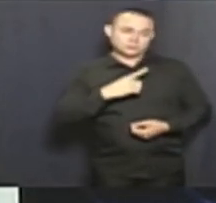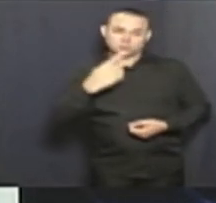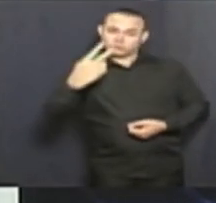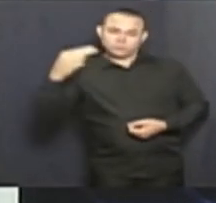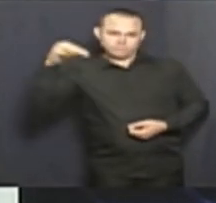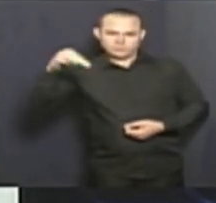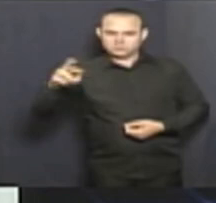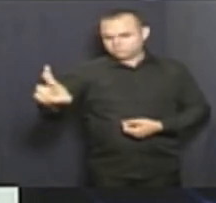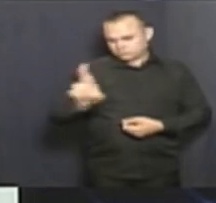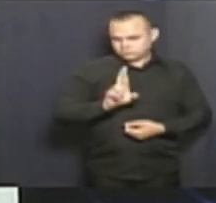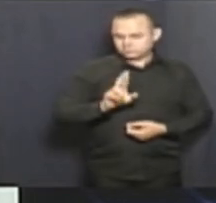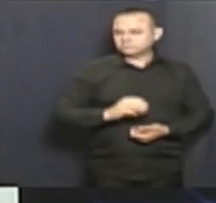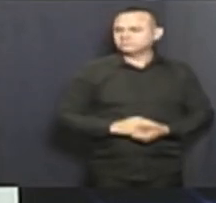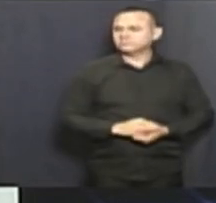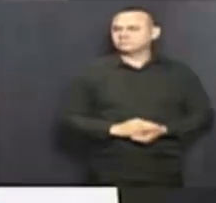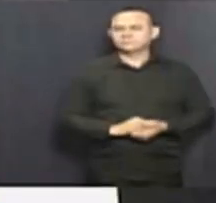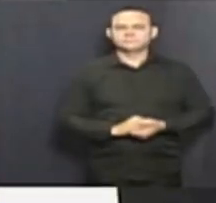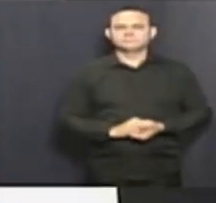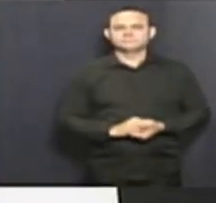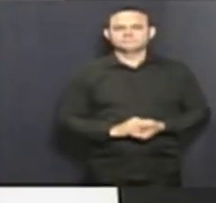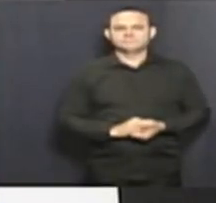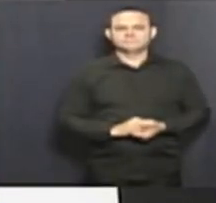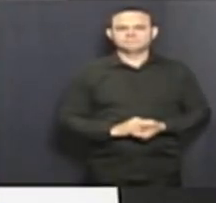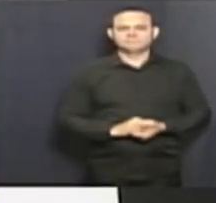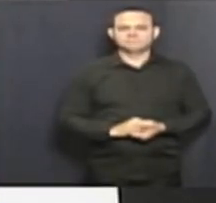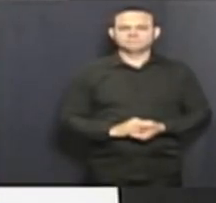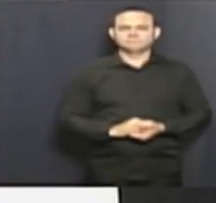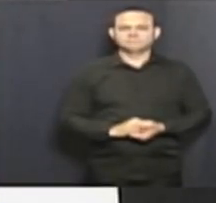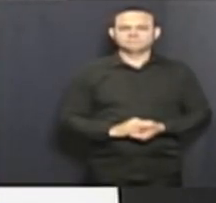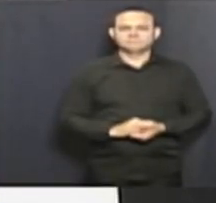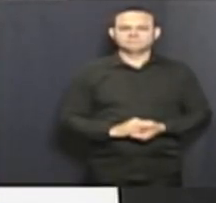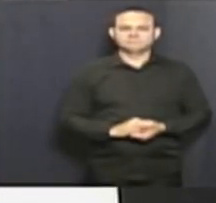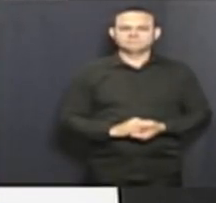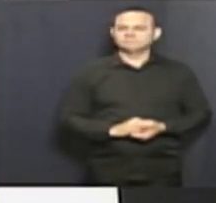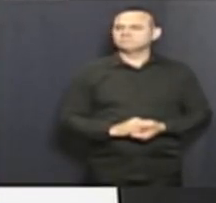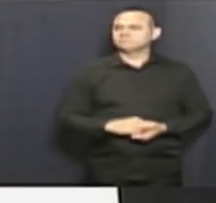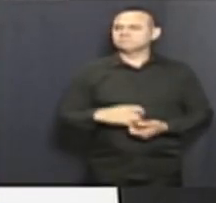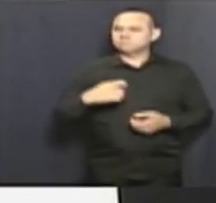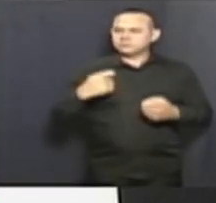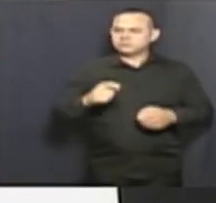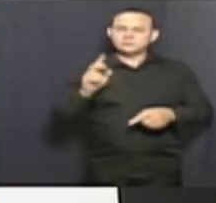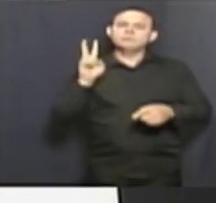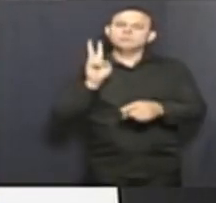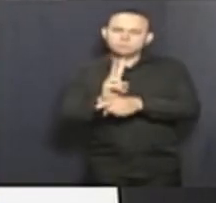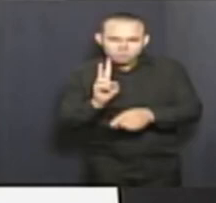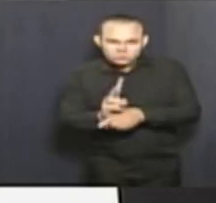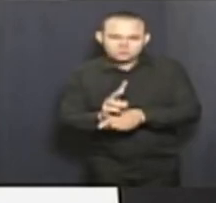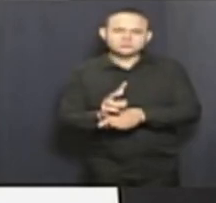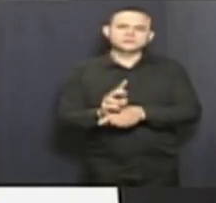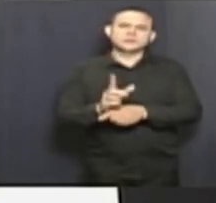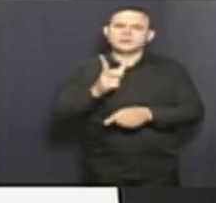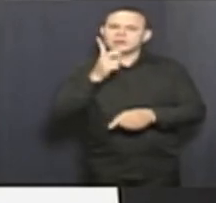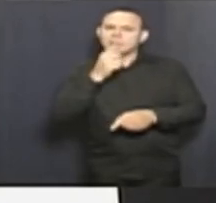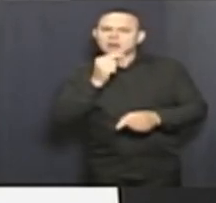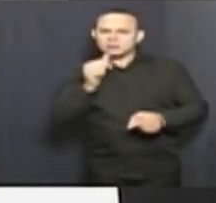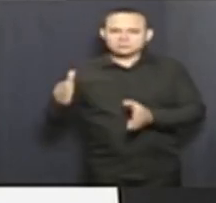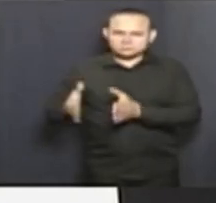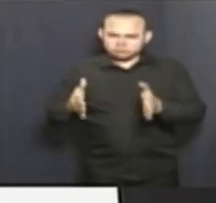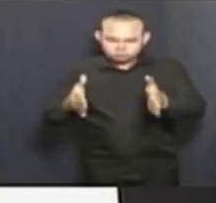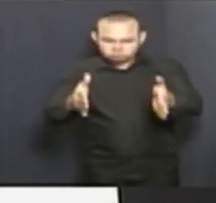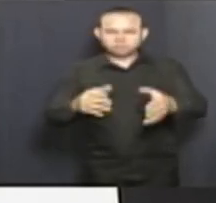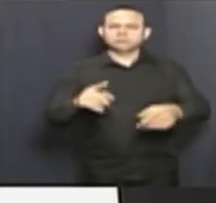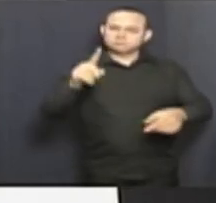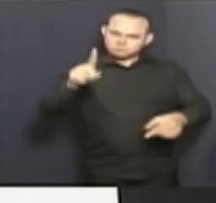responder à pergunta nós temos que proteger sim o pantanal rio taquari a pergunta especificamente sobre o